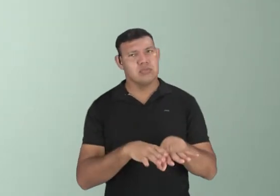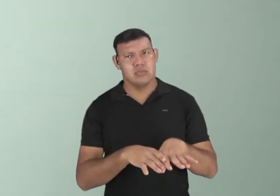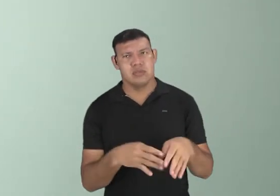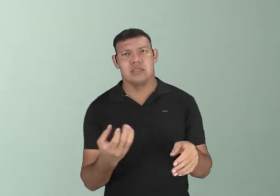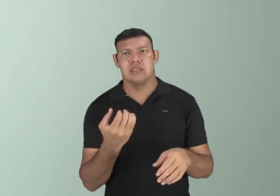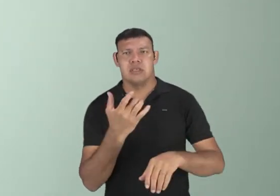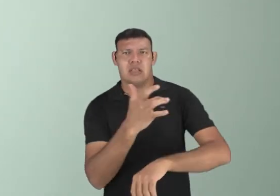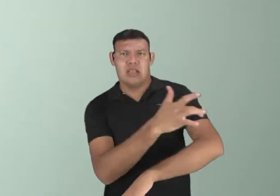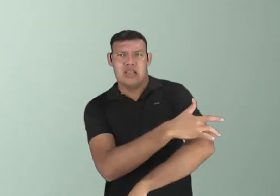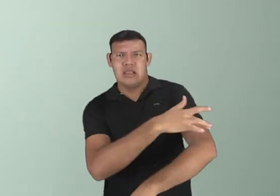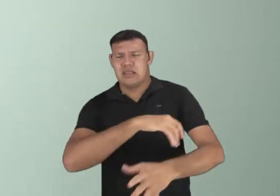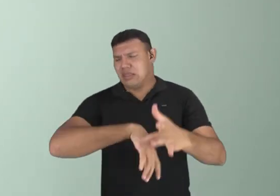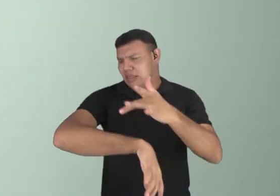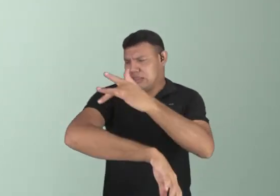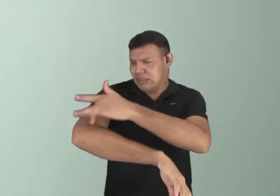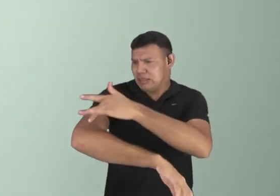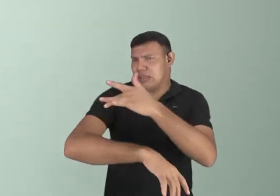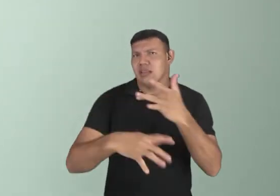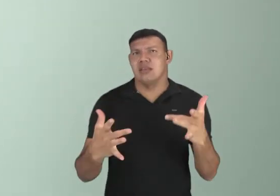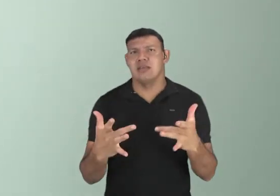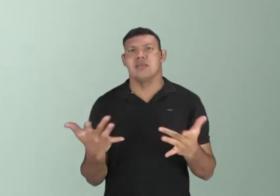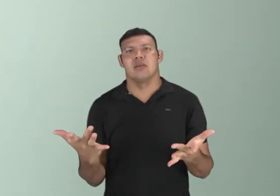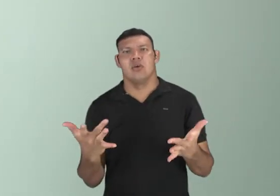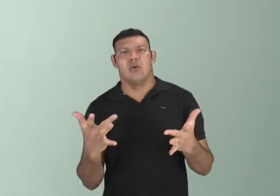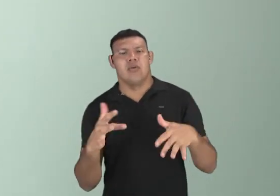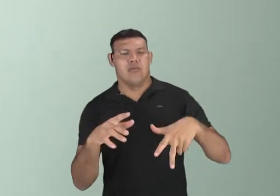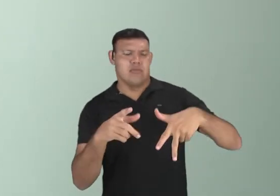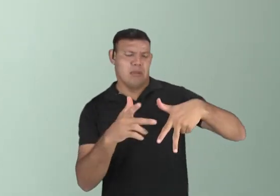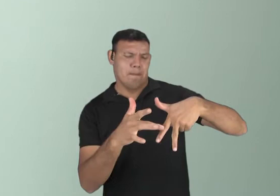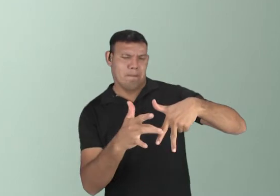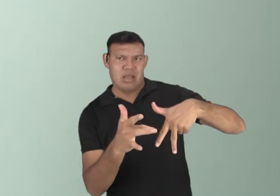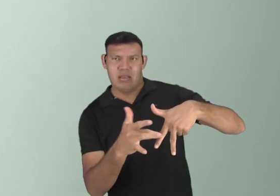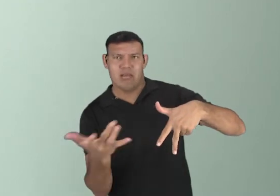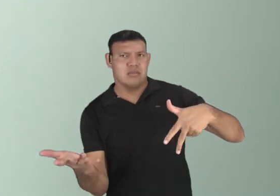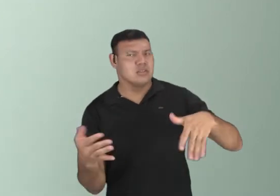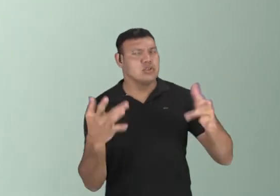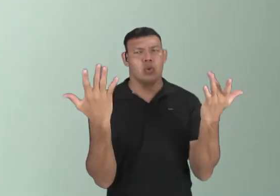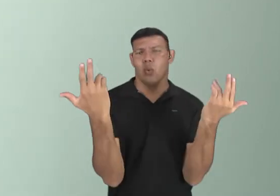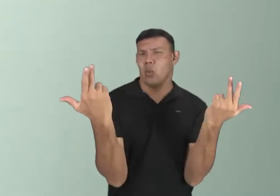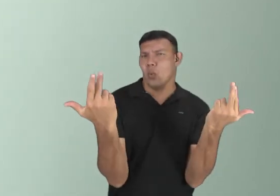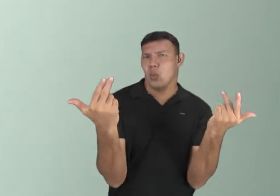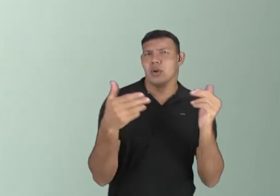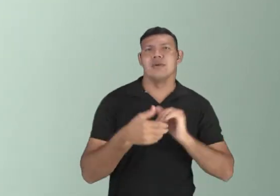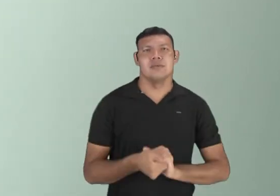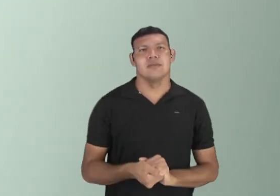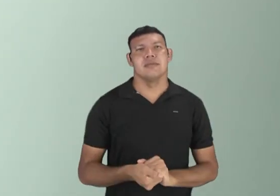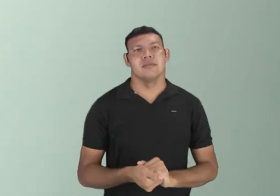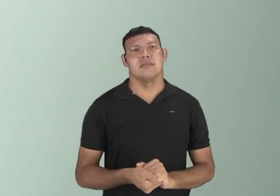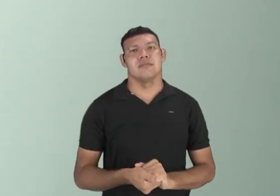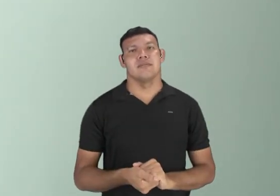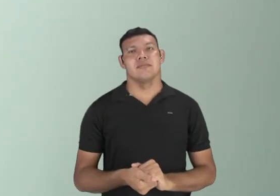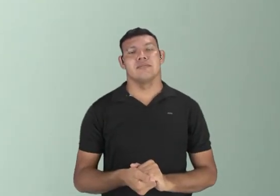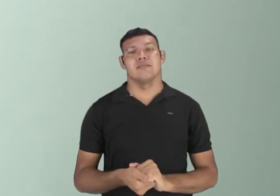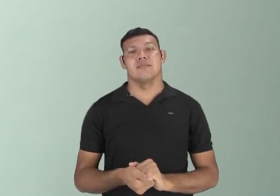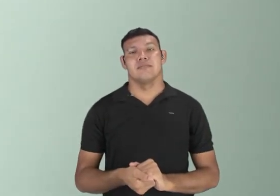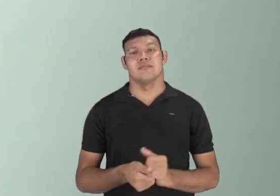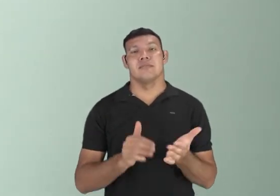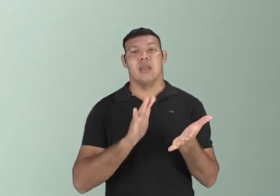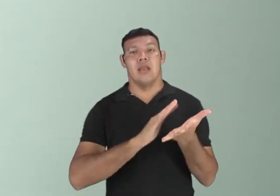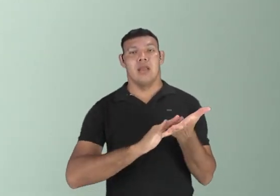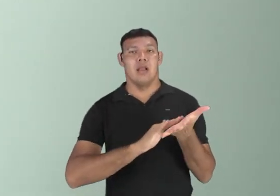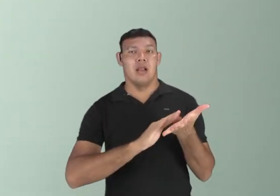toco com a perna em algum lugar, eu também consigo sentir. Então, nesse caso, o tato,